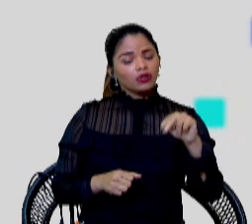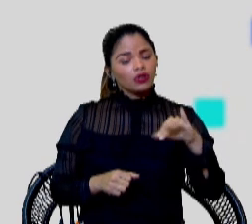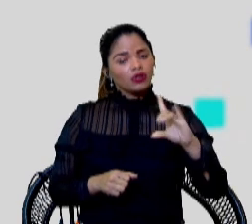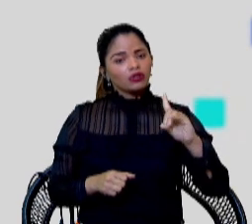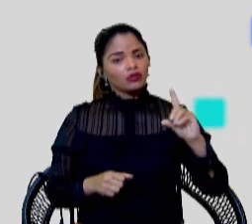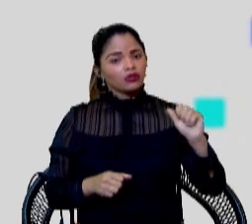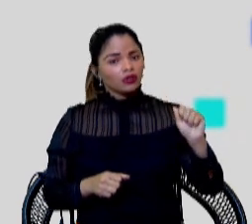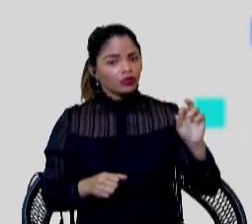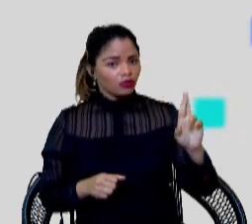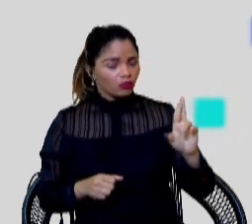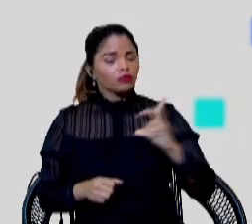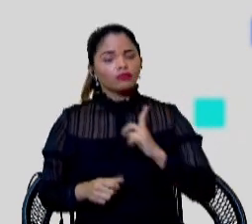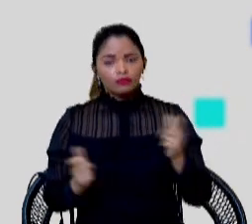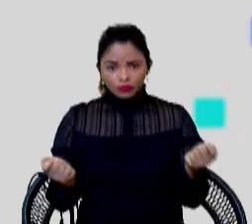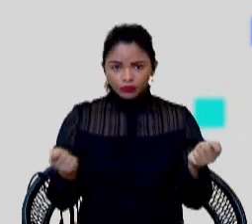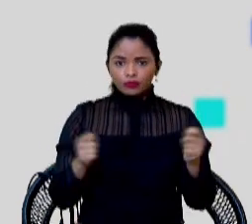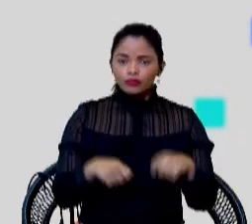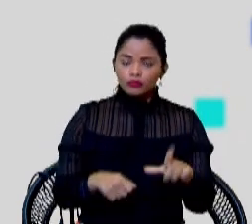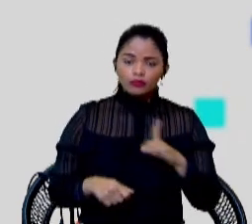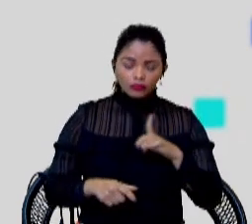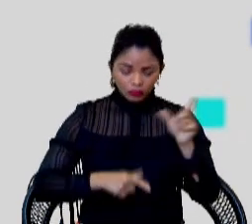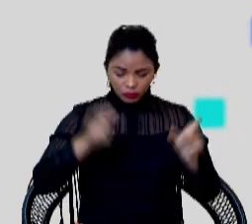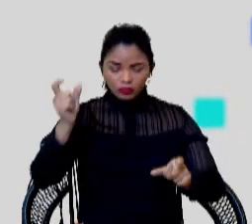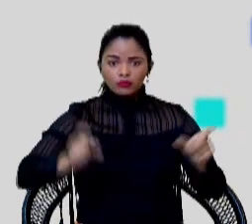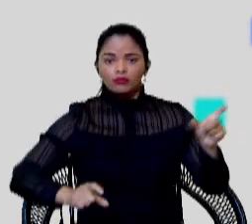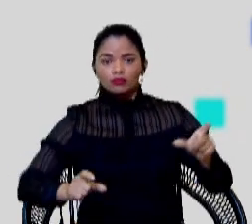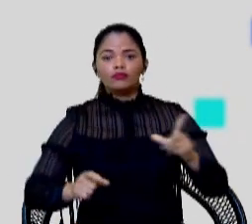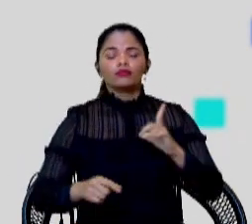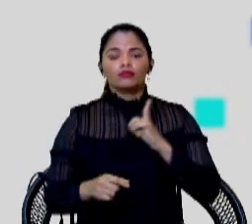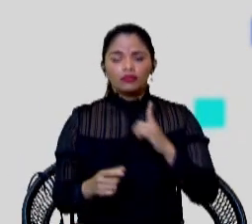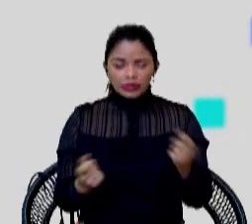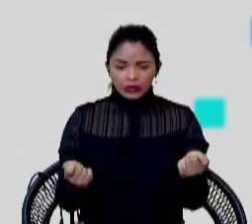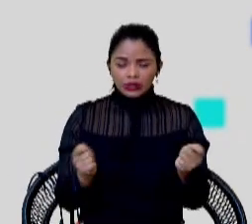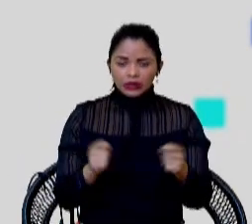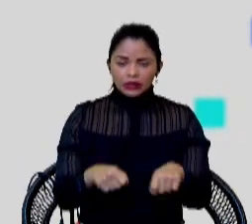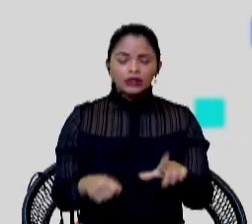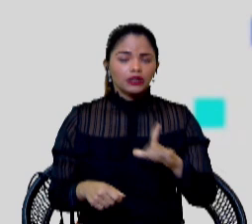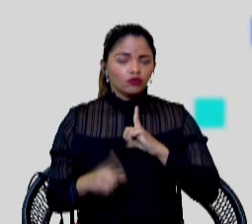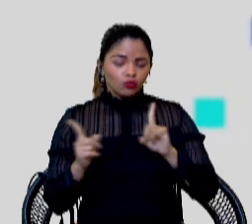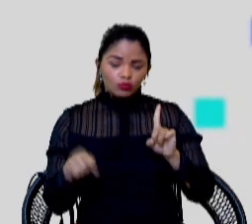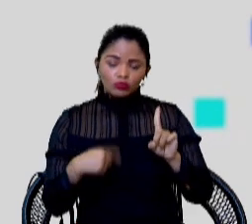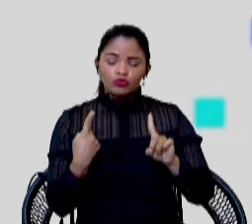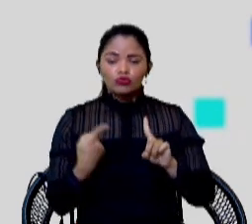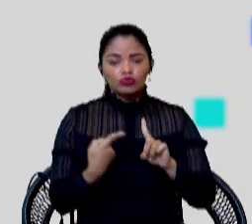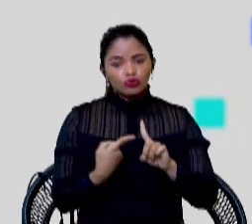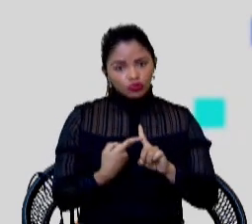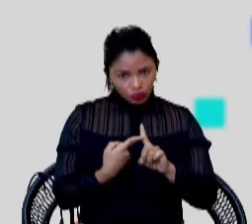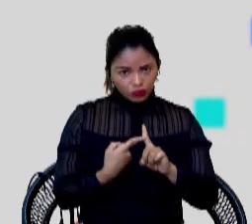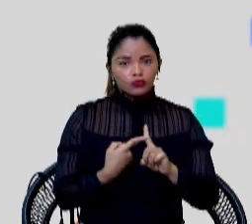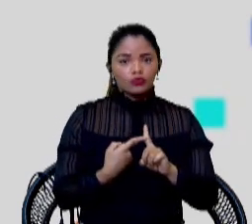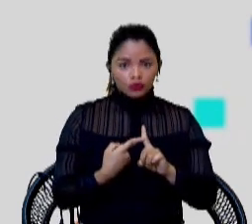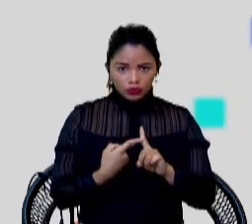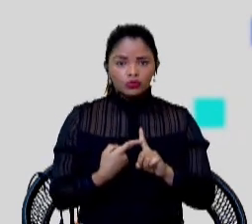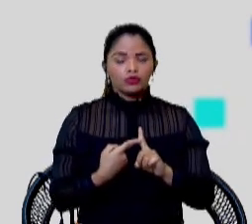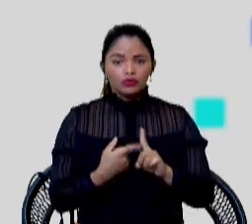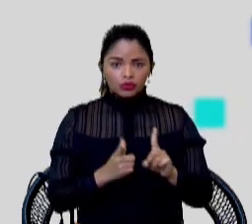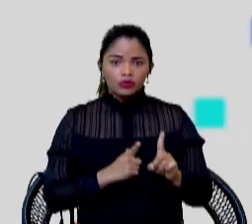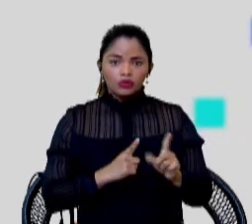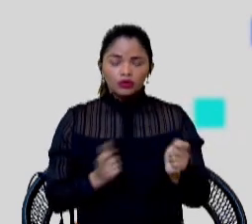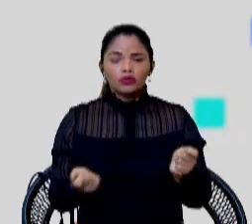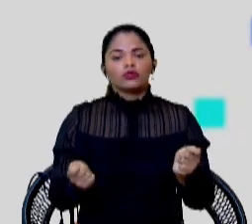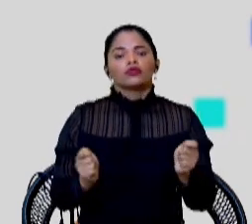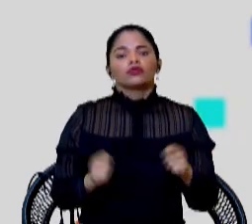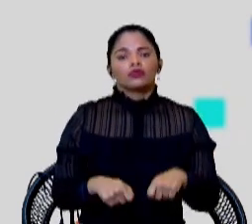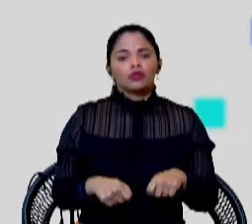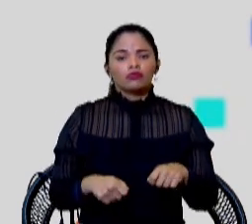mais oportunidade de segmentar público, vocês vão ter mais oportunidade de ter objetivos específicos e vocês vão ter mais